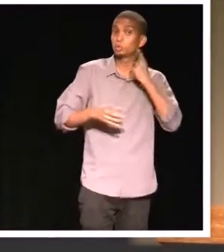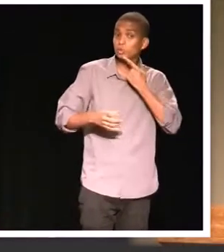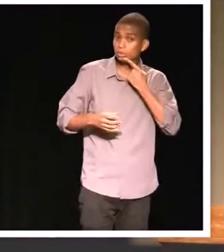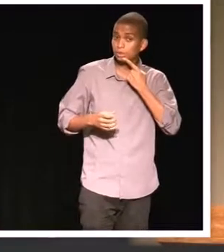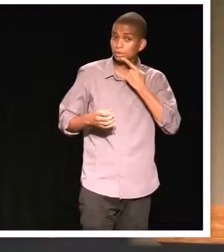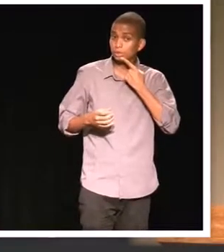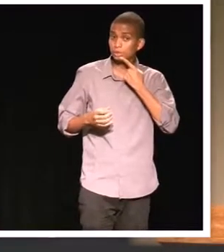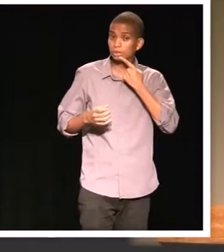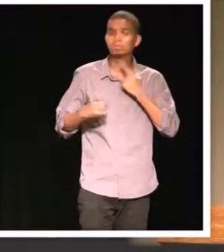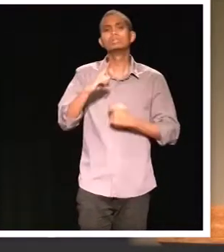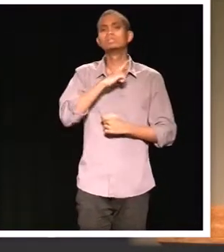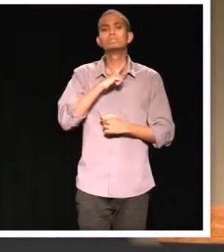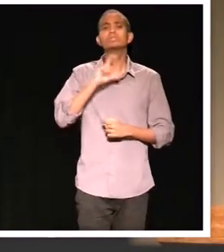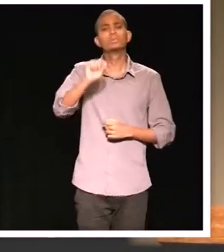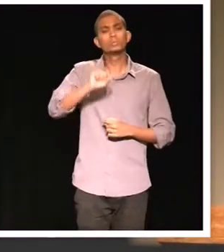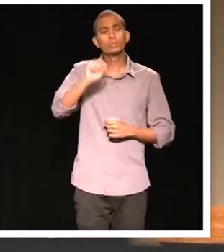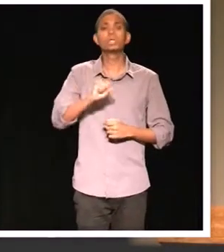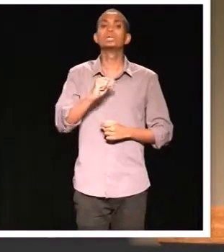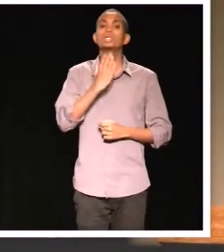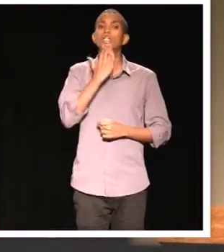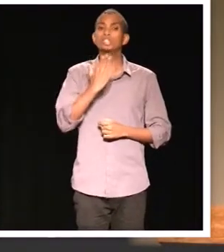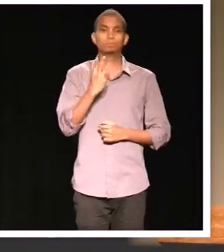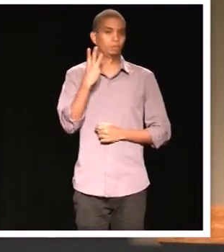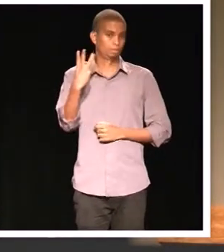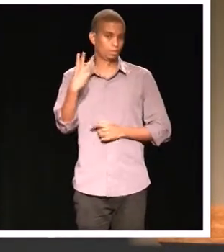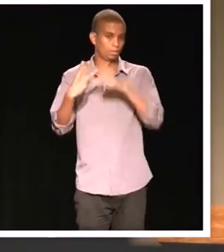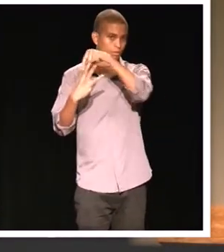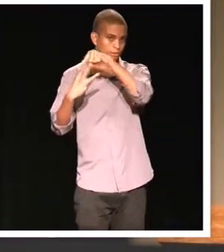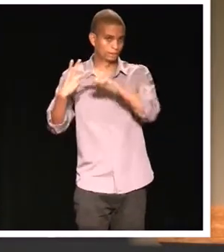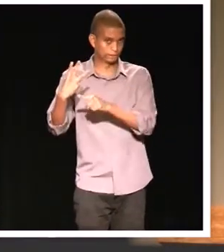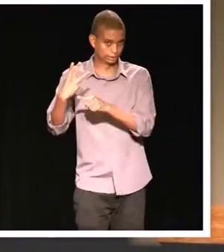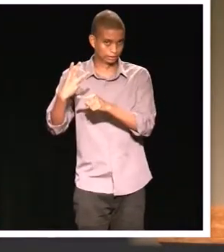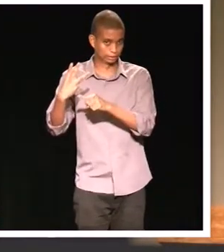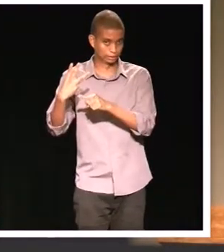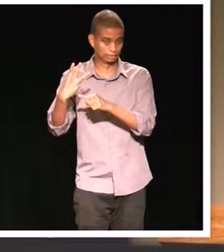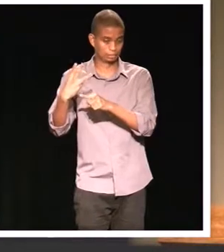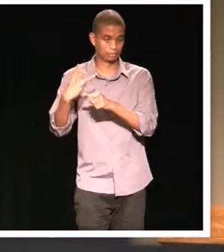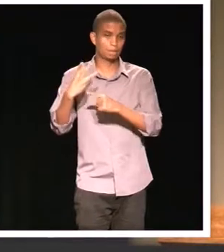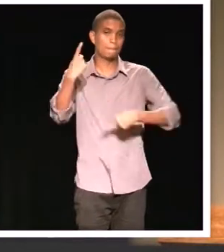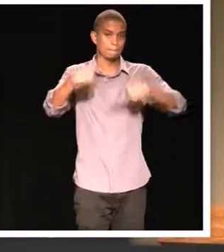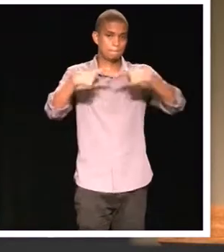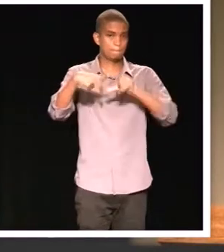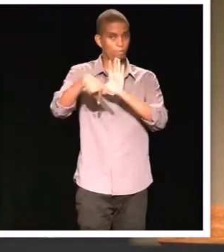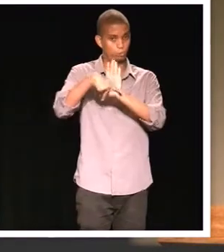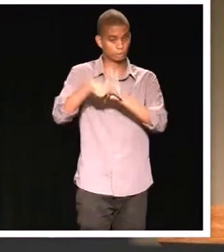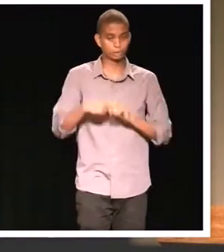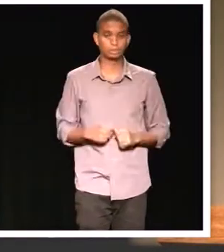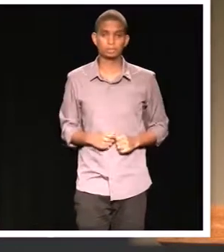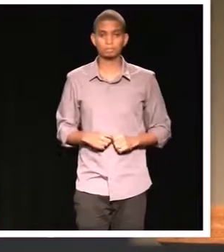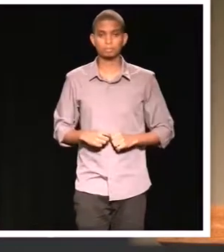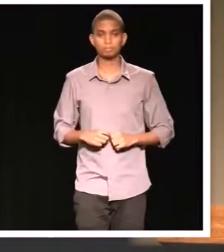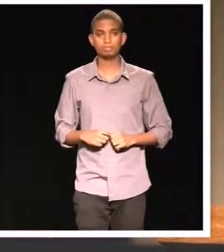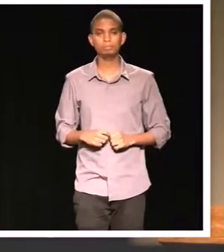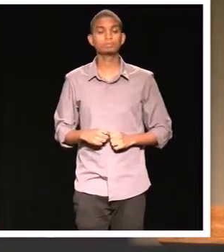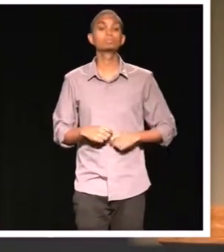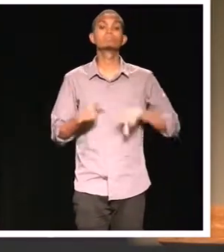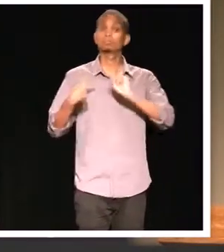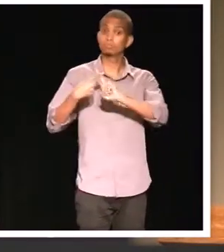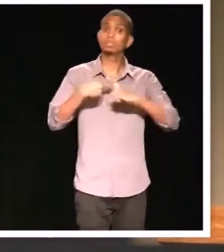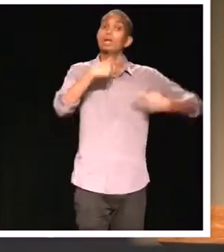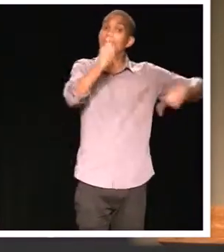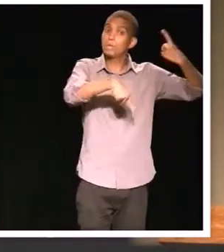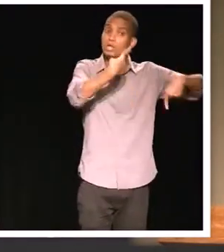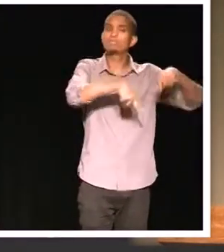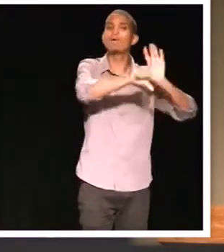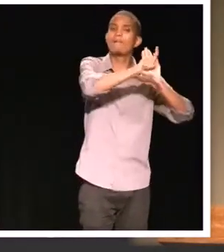elas se compõem de 3 tipos de políticas. As políticas legislativas,